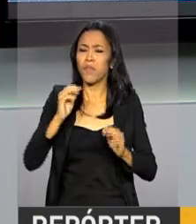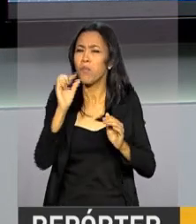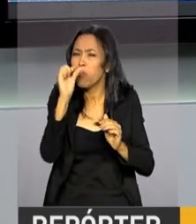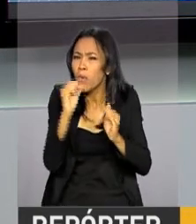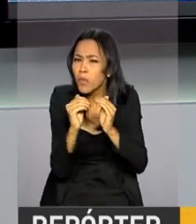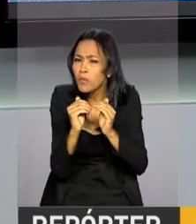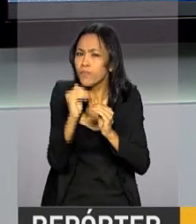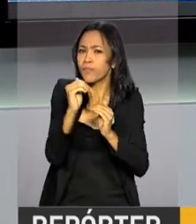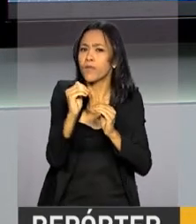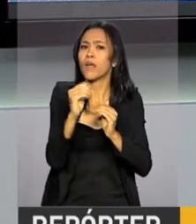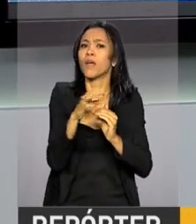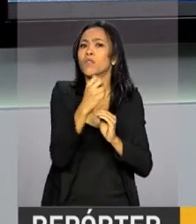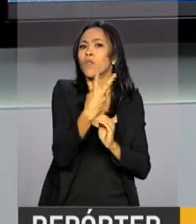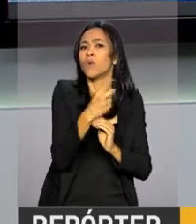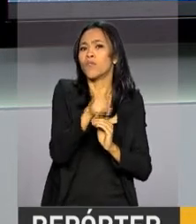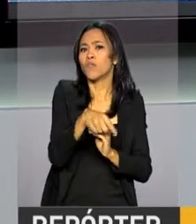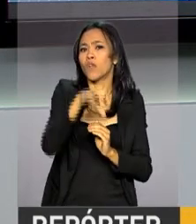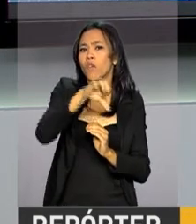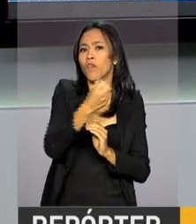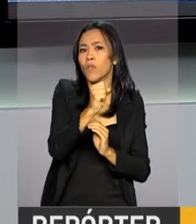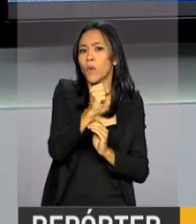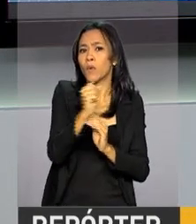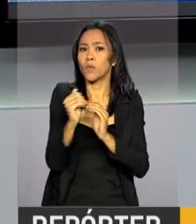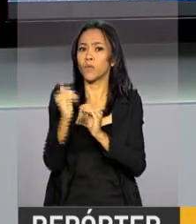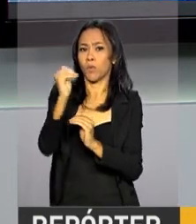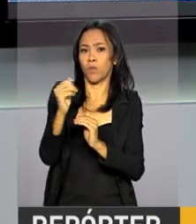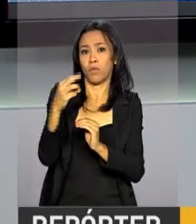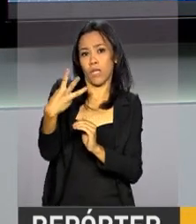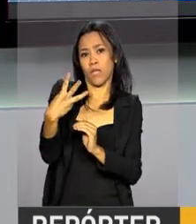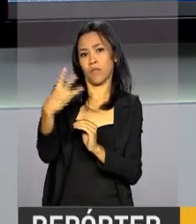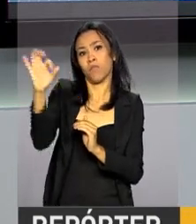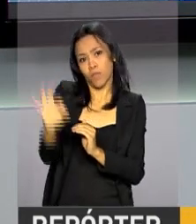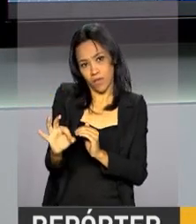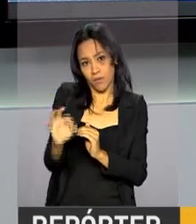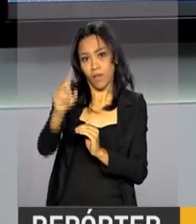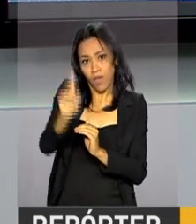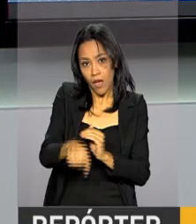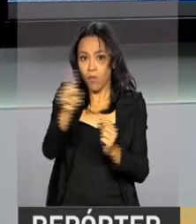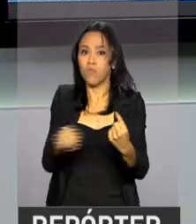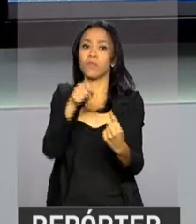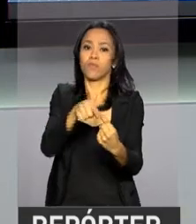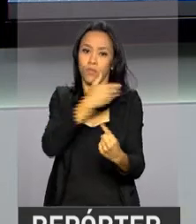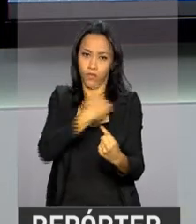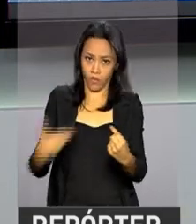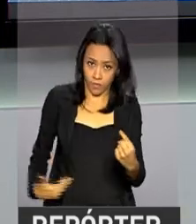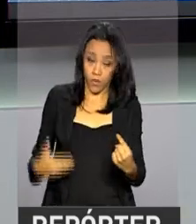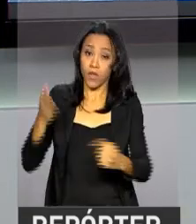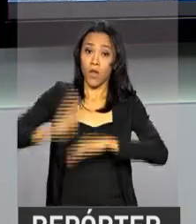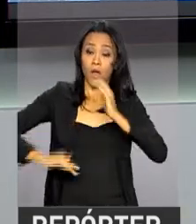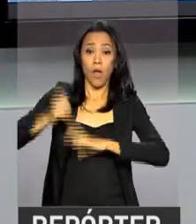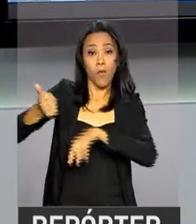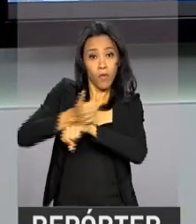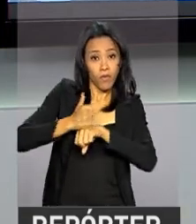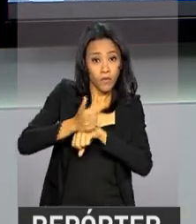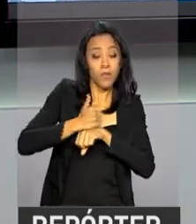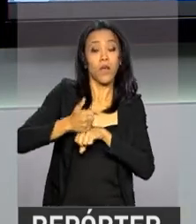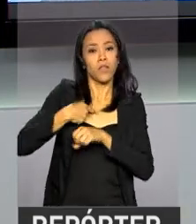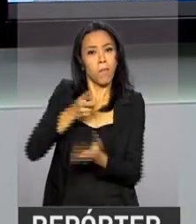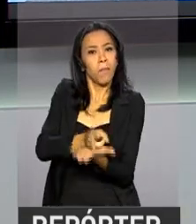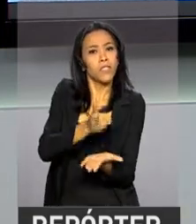passou de 2,98 para 3% que o piso da meta analistas e investidores